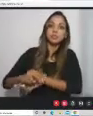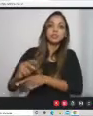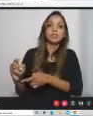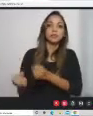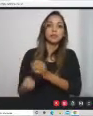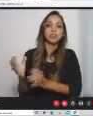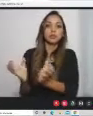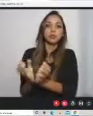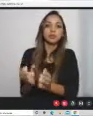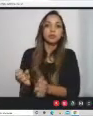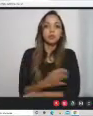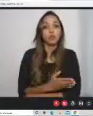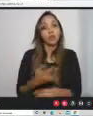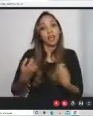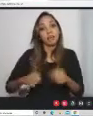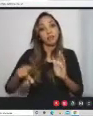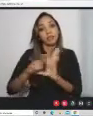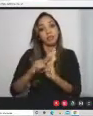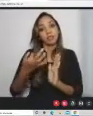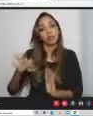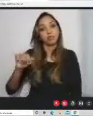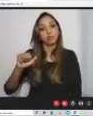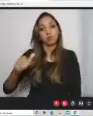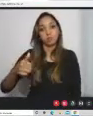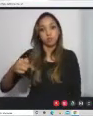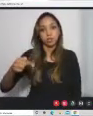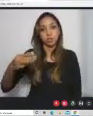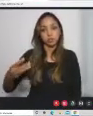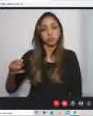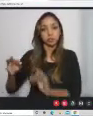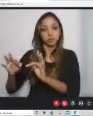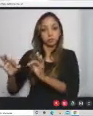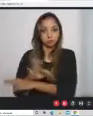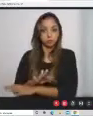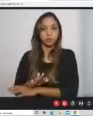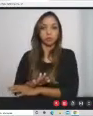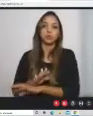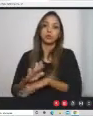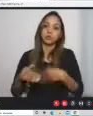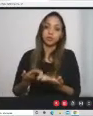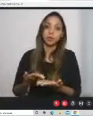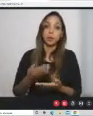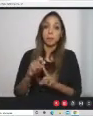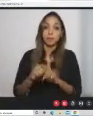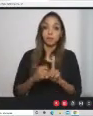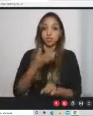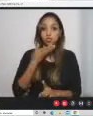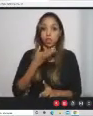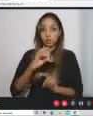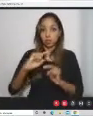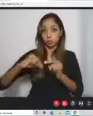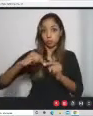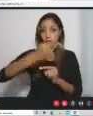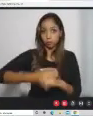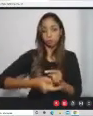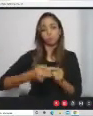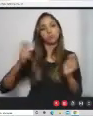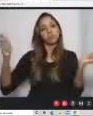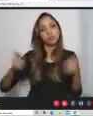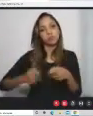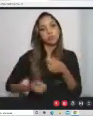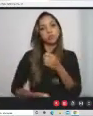173 forem findos. Ou seja, depois de dezembro desse ano, é que pode-se criar essas novas vagas. E essas